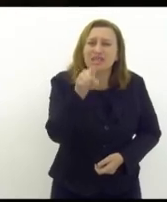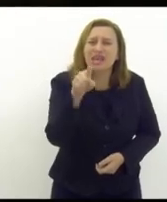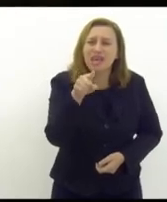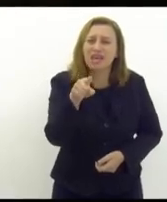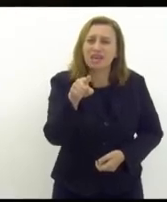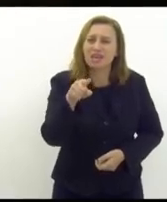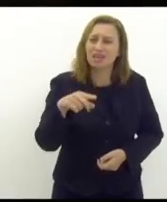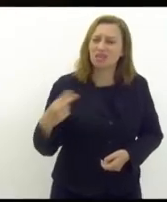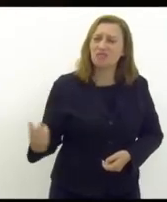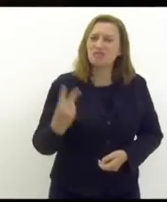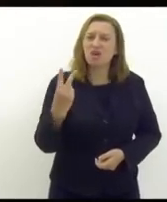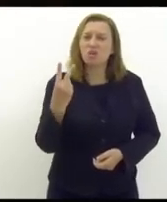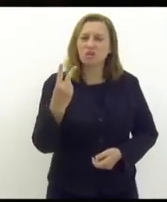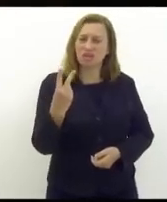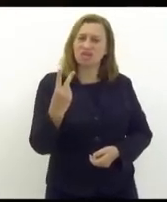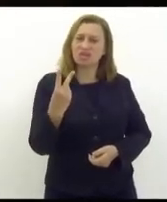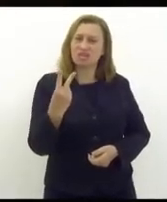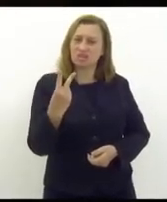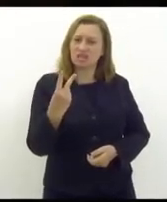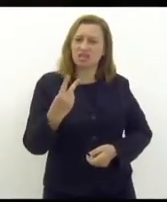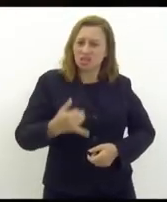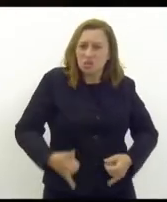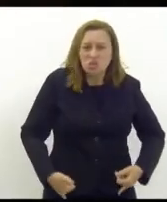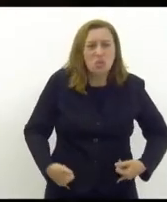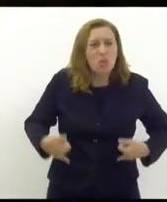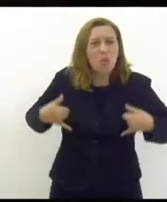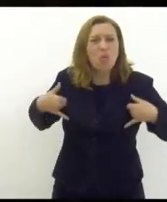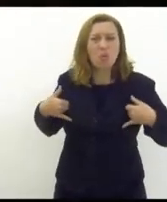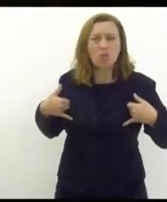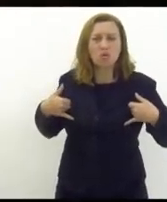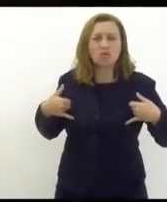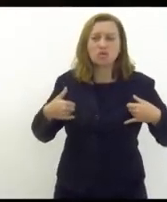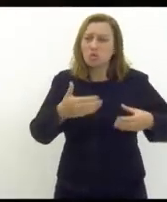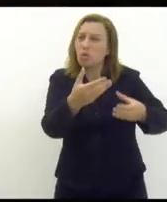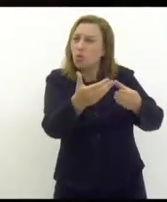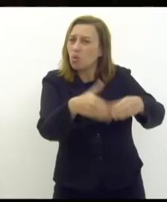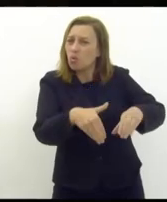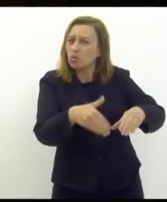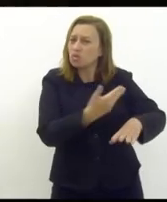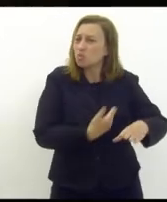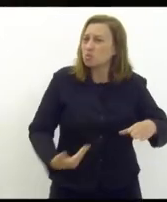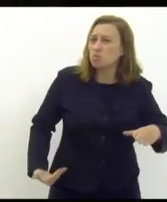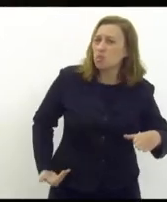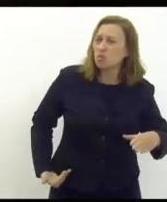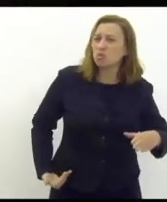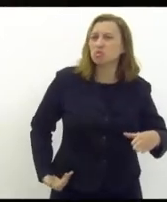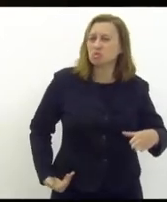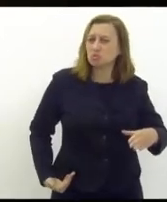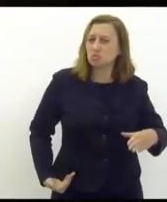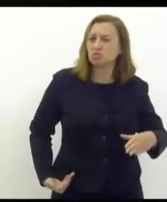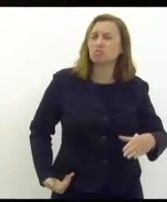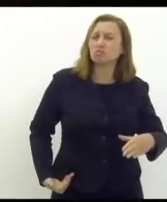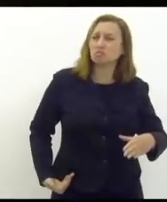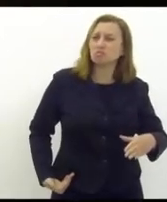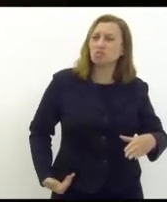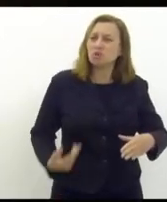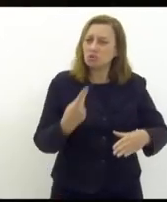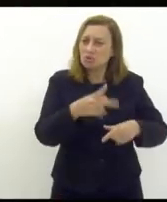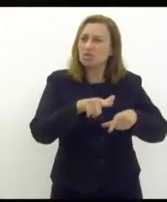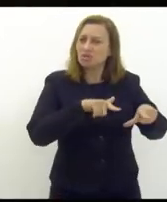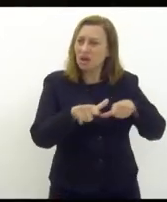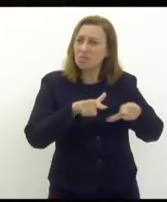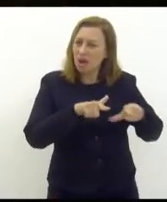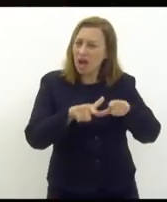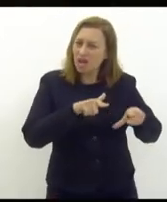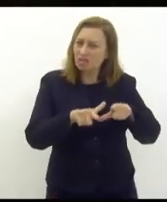a sua farda a você que se orgulha do seu concurso público da carreira que abraçou e